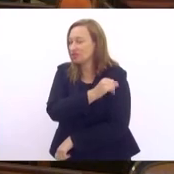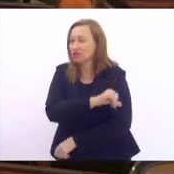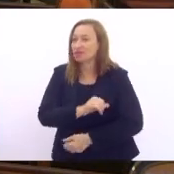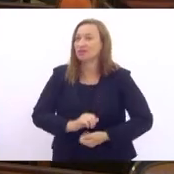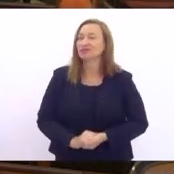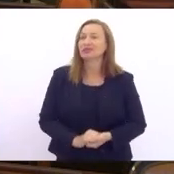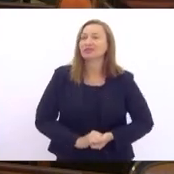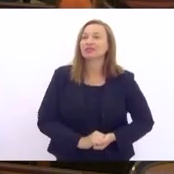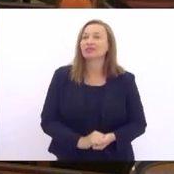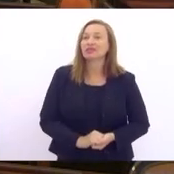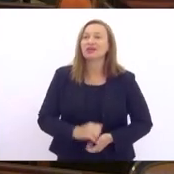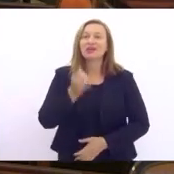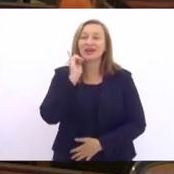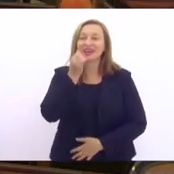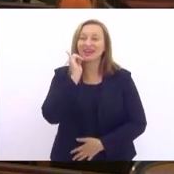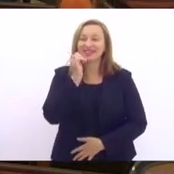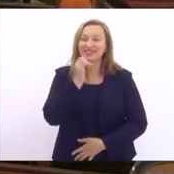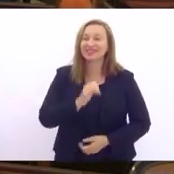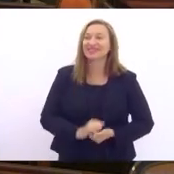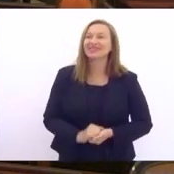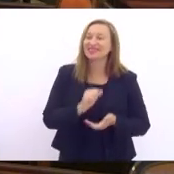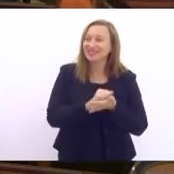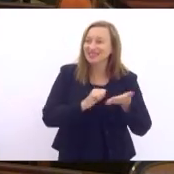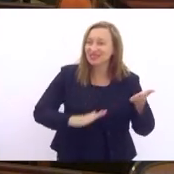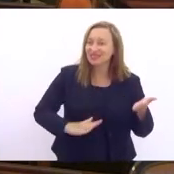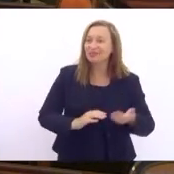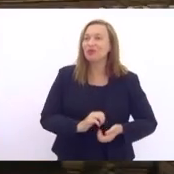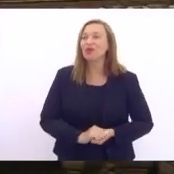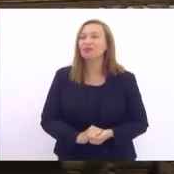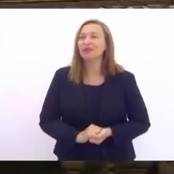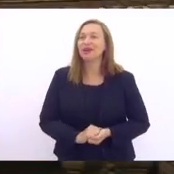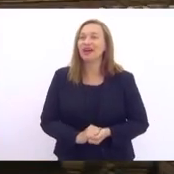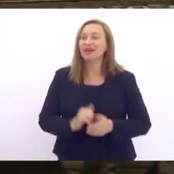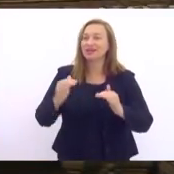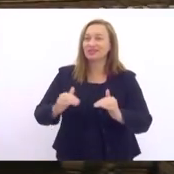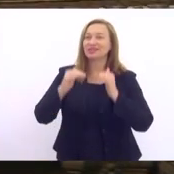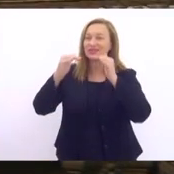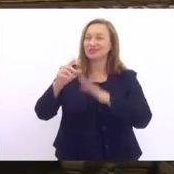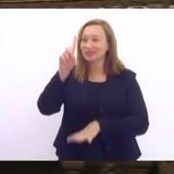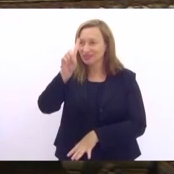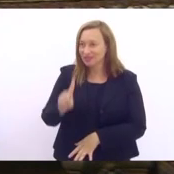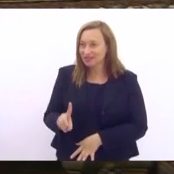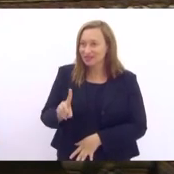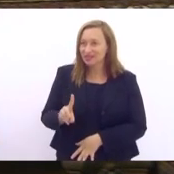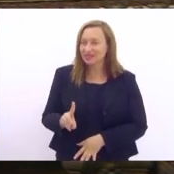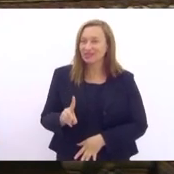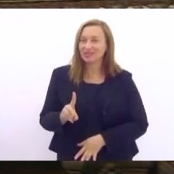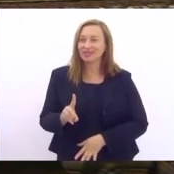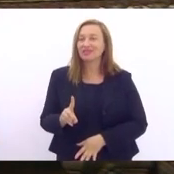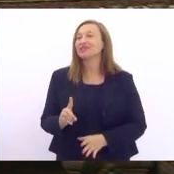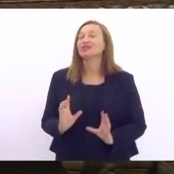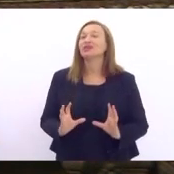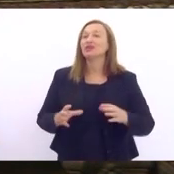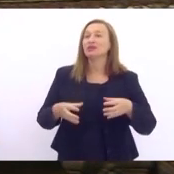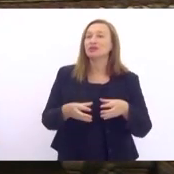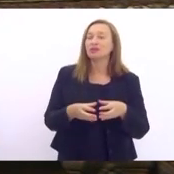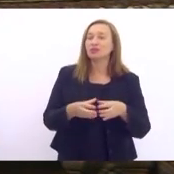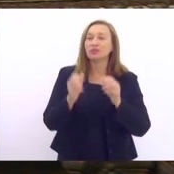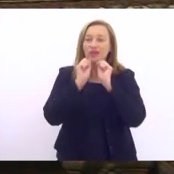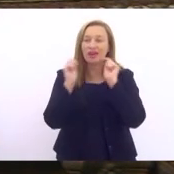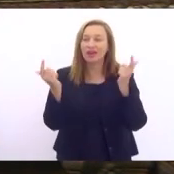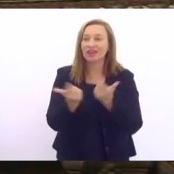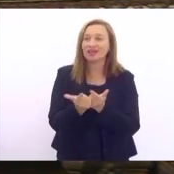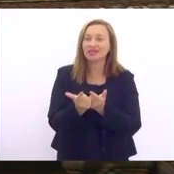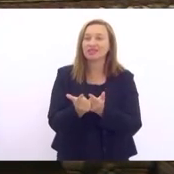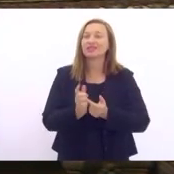das atividades realizadas pelas subdiretorias, órgãos e departamentos da Assembleia tem por finalidade